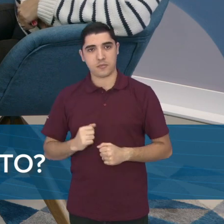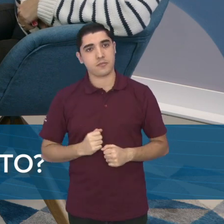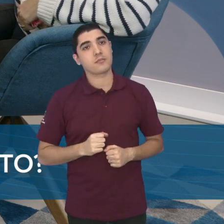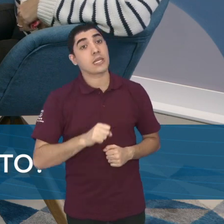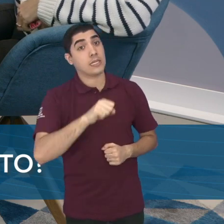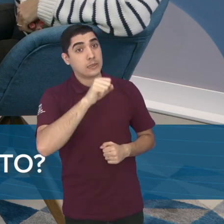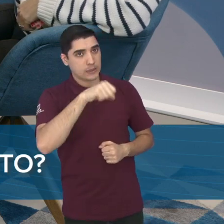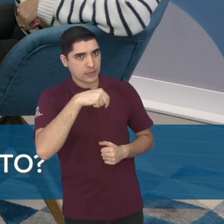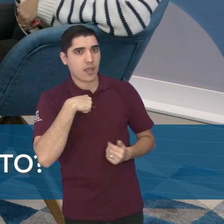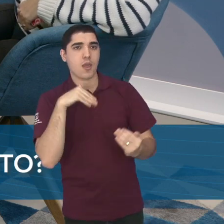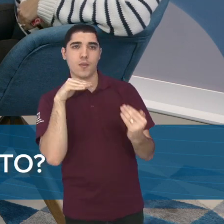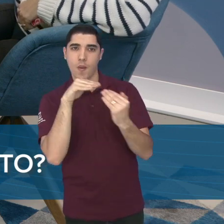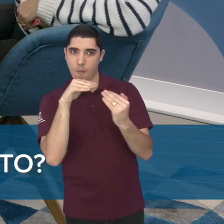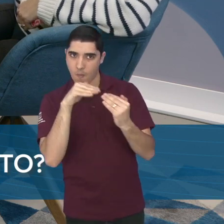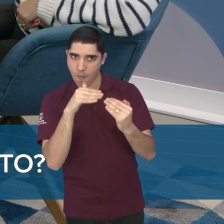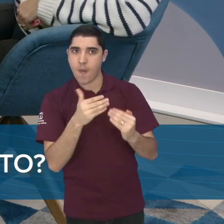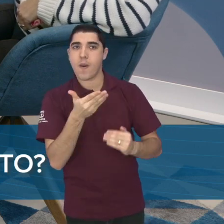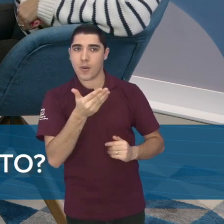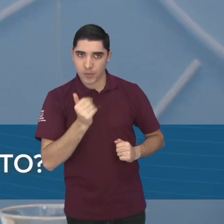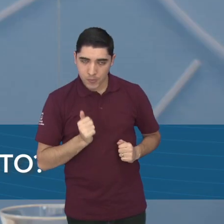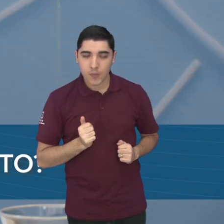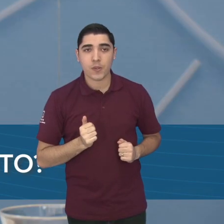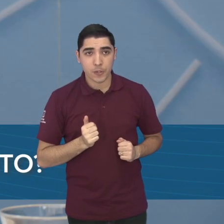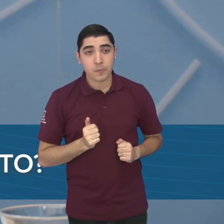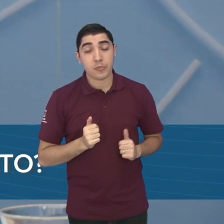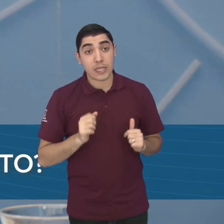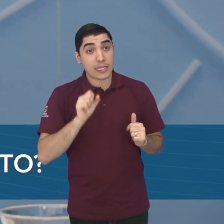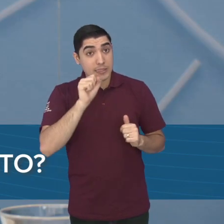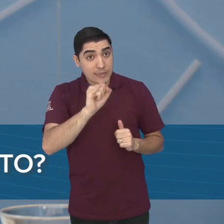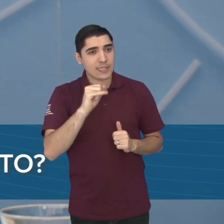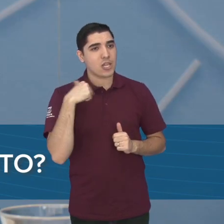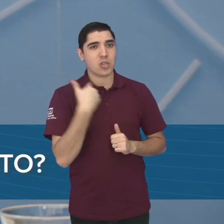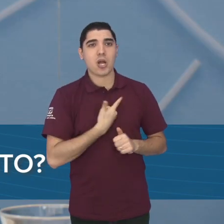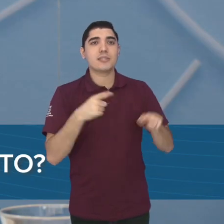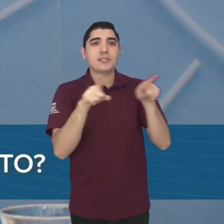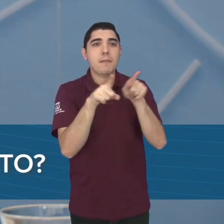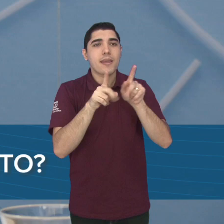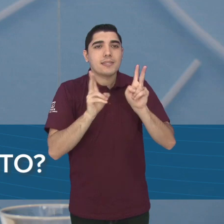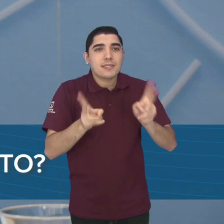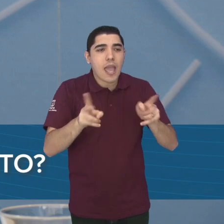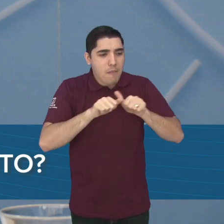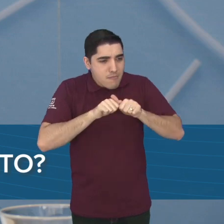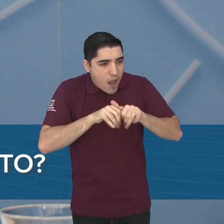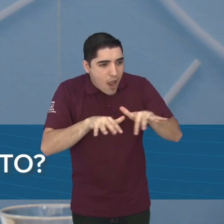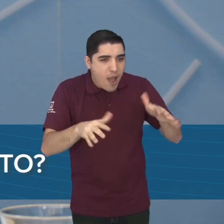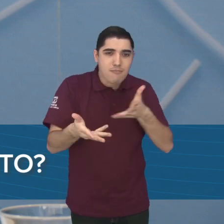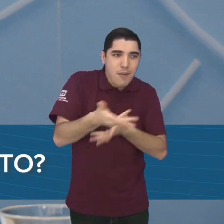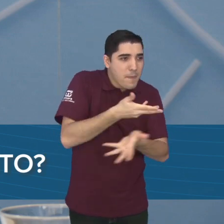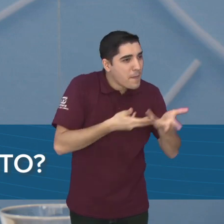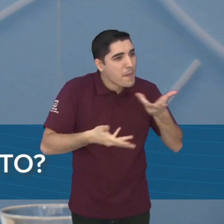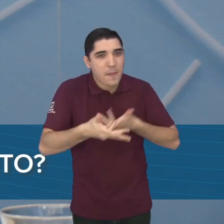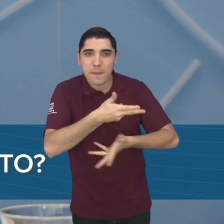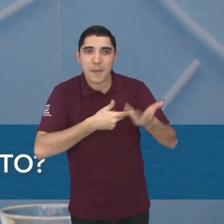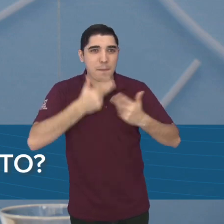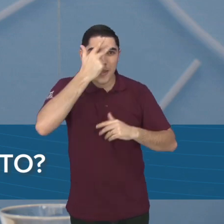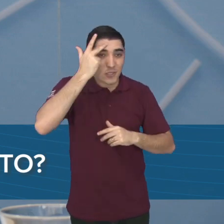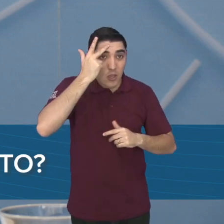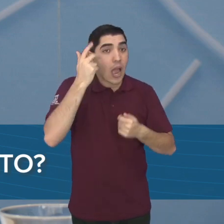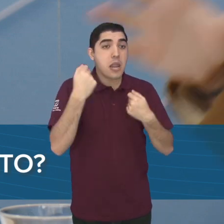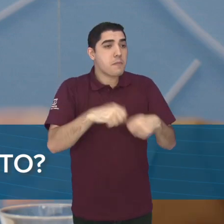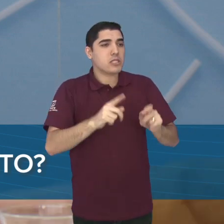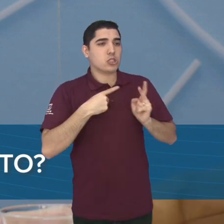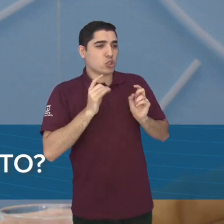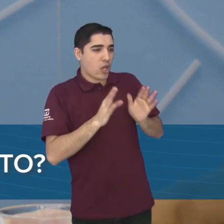eu concordo, inclusive, com isso. Eu acho que quando a gente compartilha as coisas, também é uma forma de adquirir o conhecimento sem necessariamente